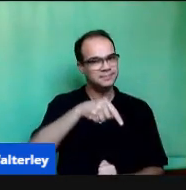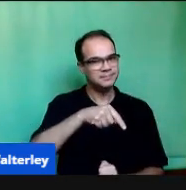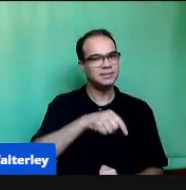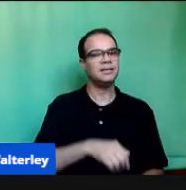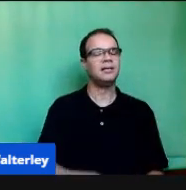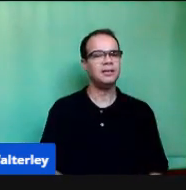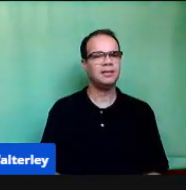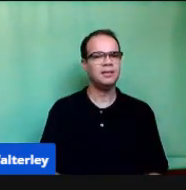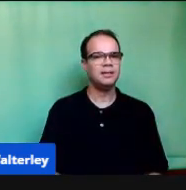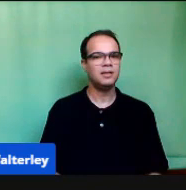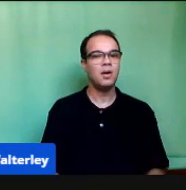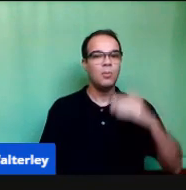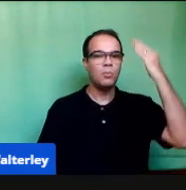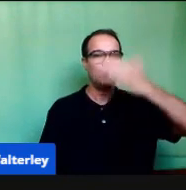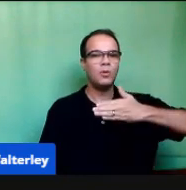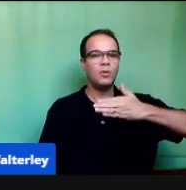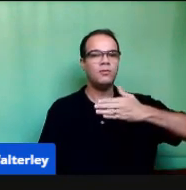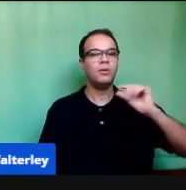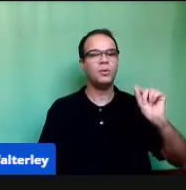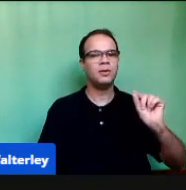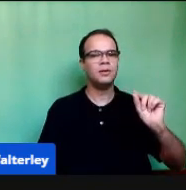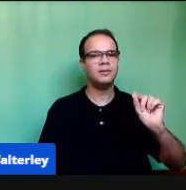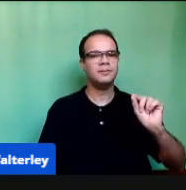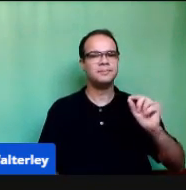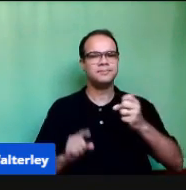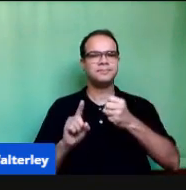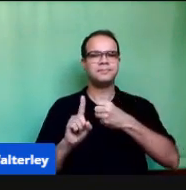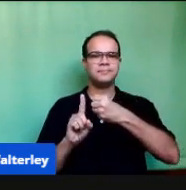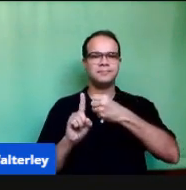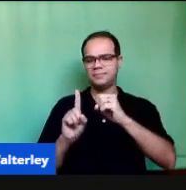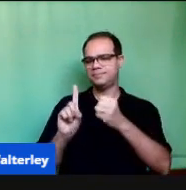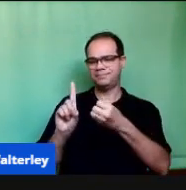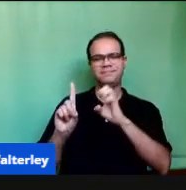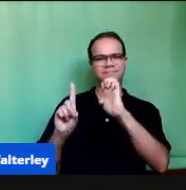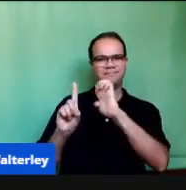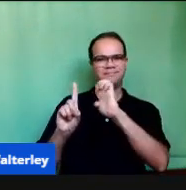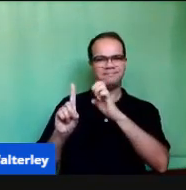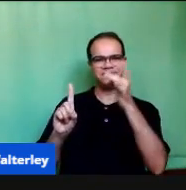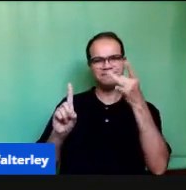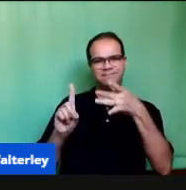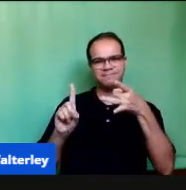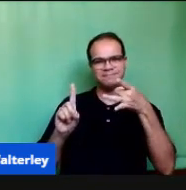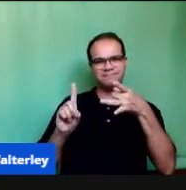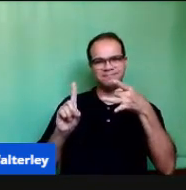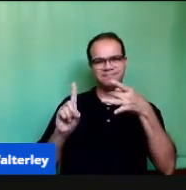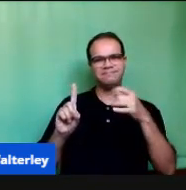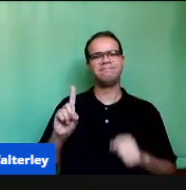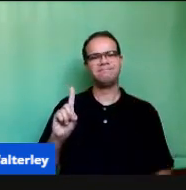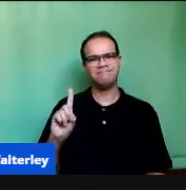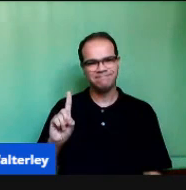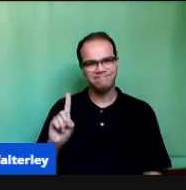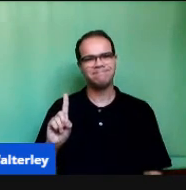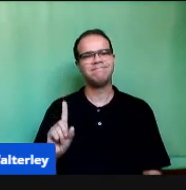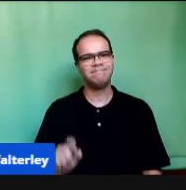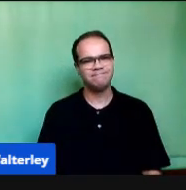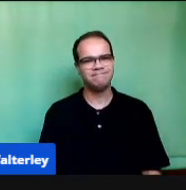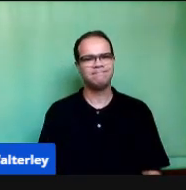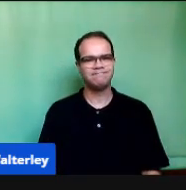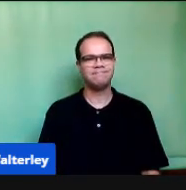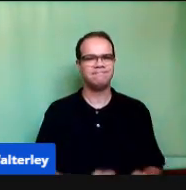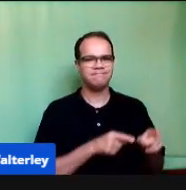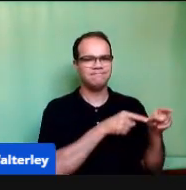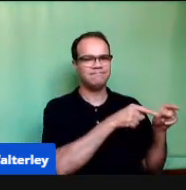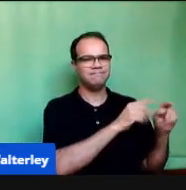carteiras representam toda essa LGBTfobia que está presente no espaço escolar. Não só